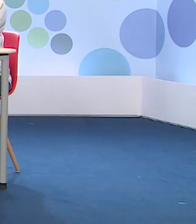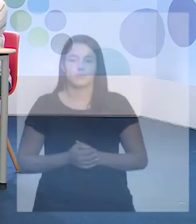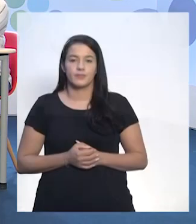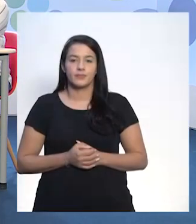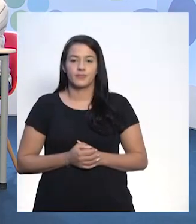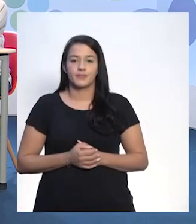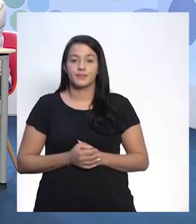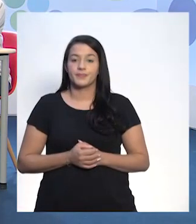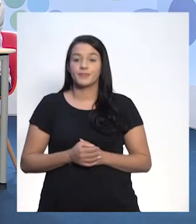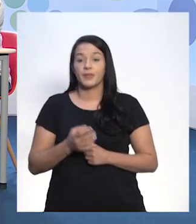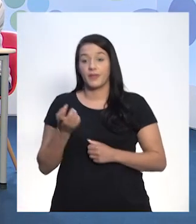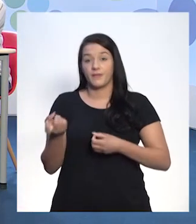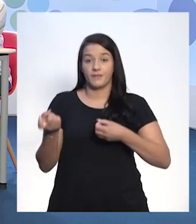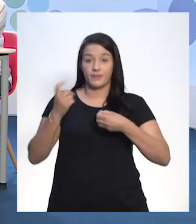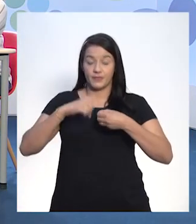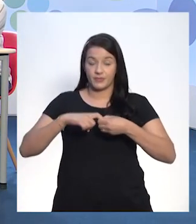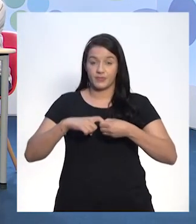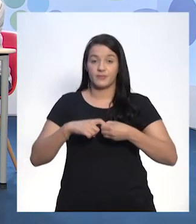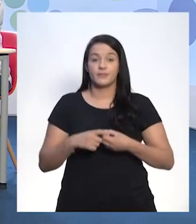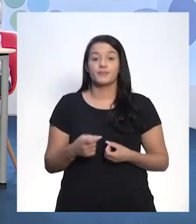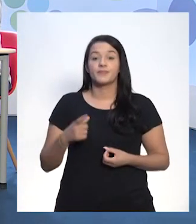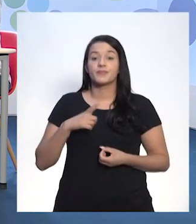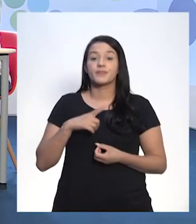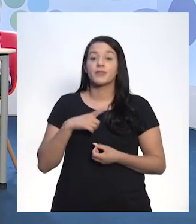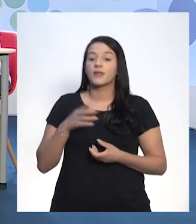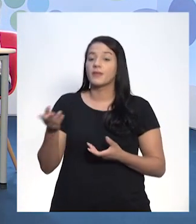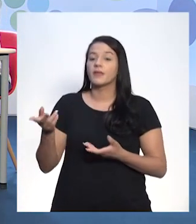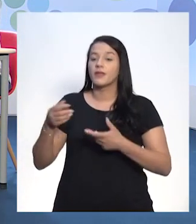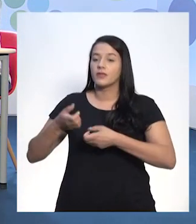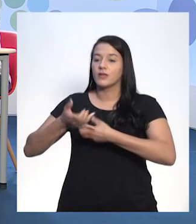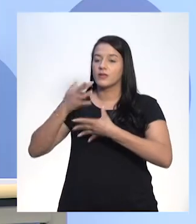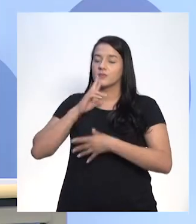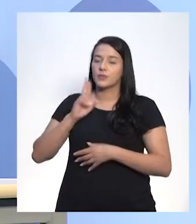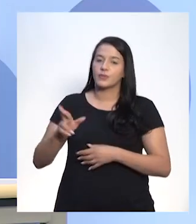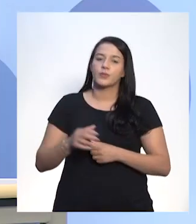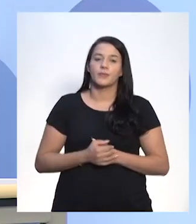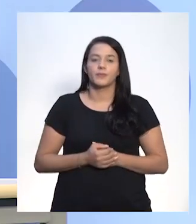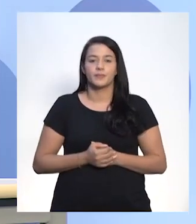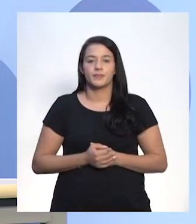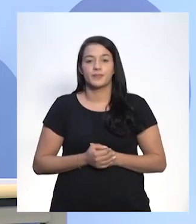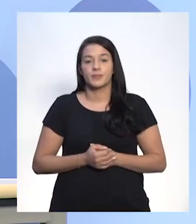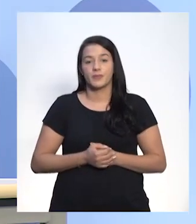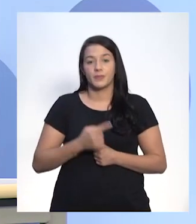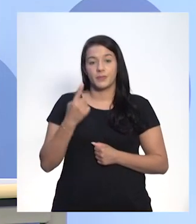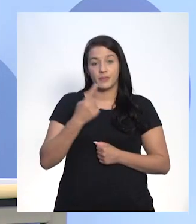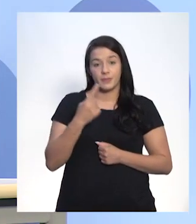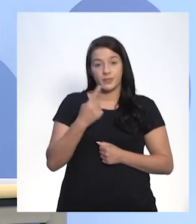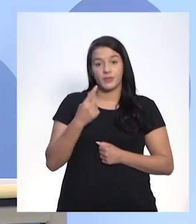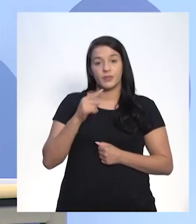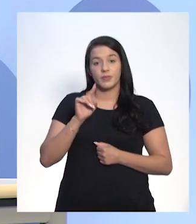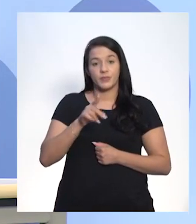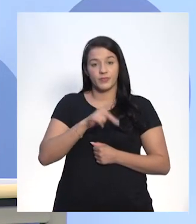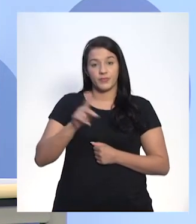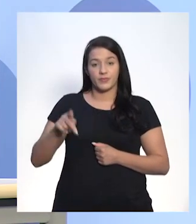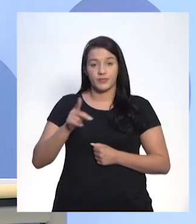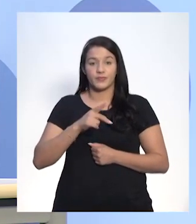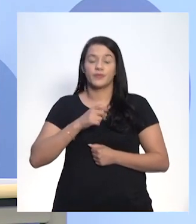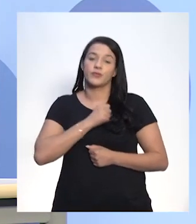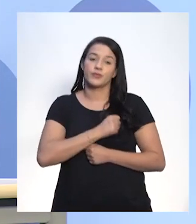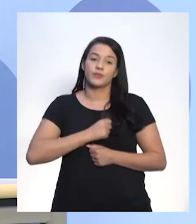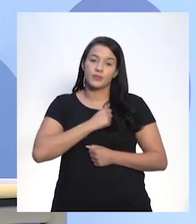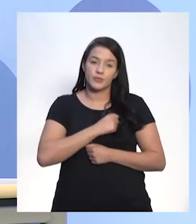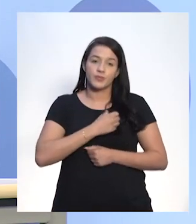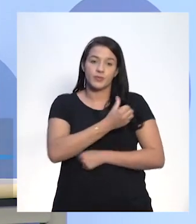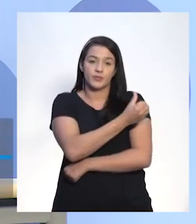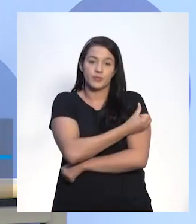And we're back. Voltamos. Antônia, what are they answering? O que estão respondendo? Primeiro, o professor Rodrigo falou que sentiu saudades do professor Ed no 6º